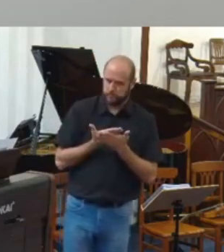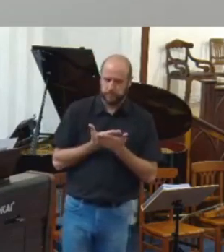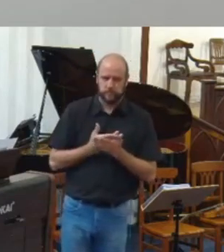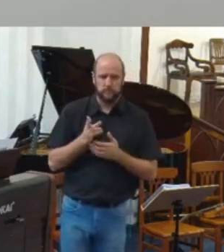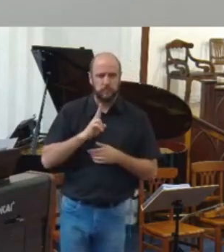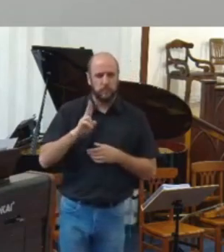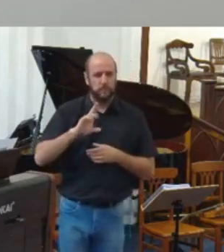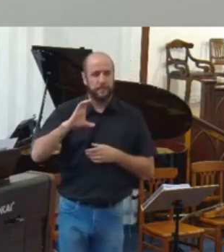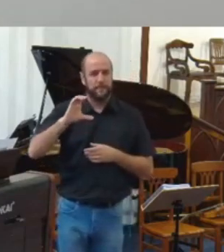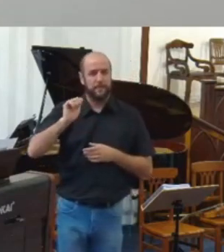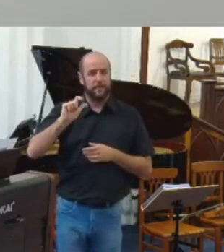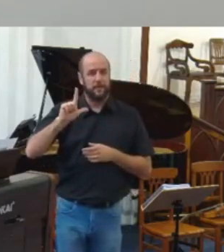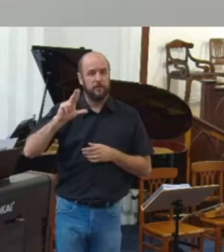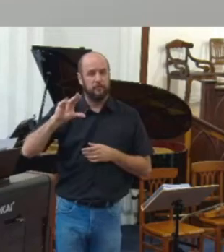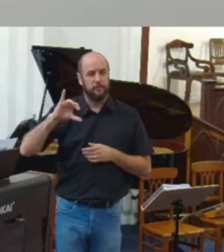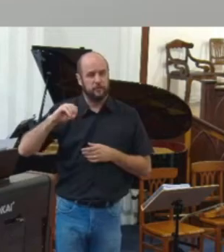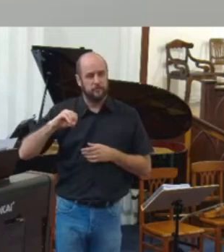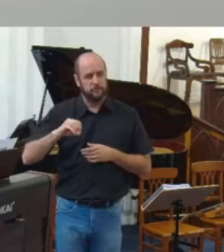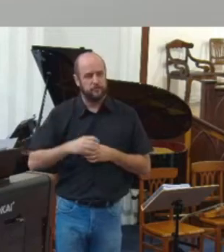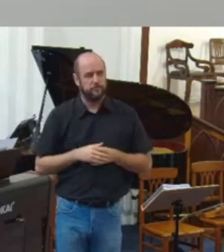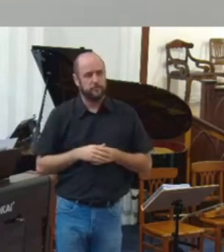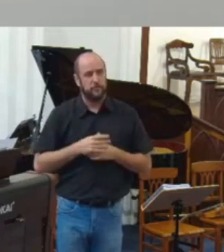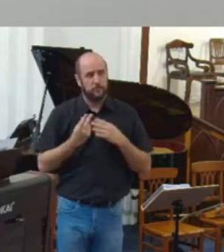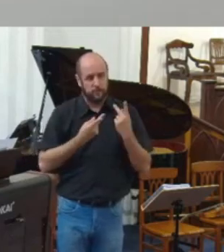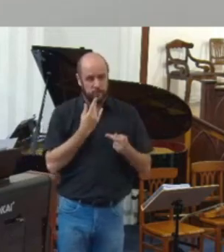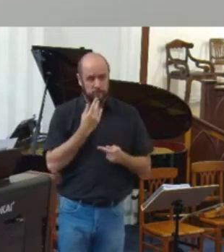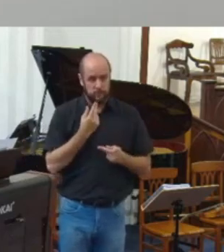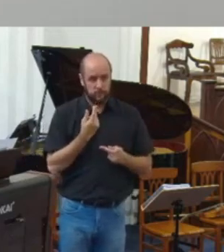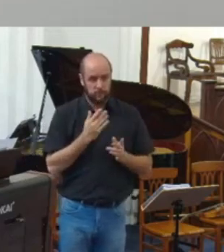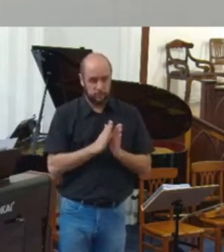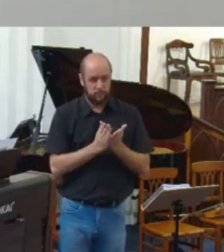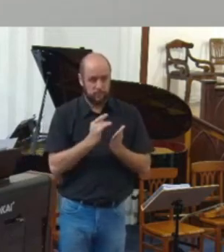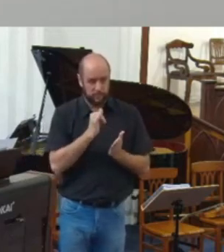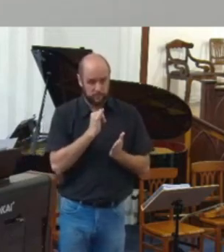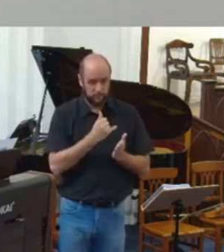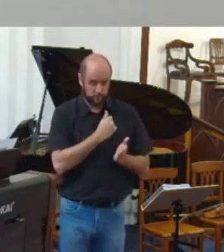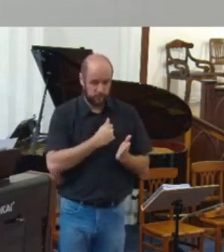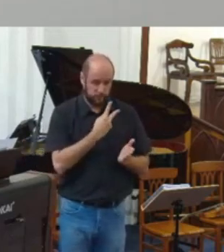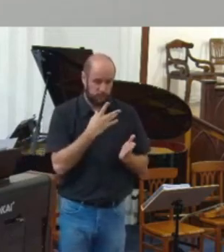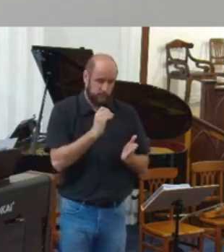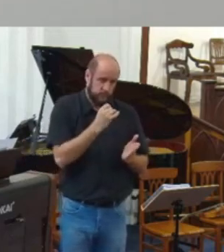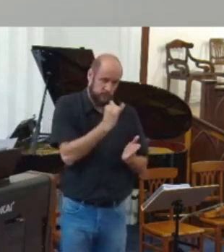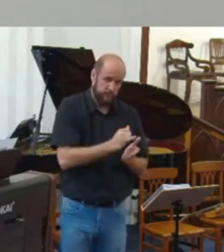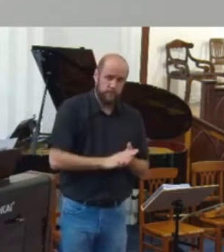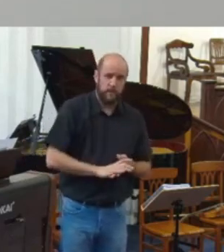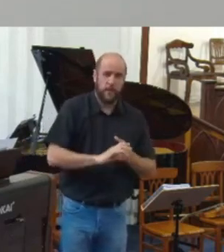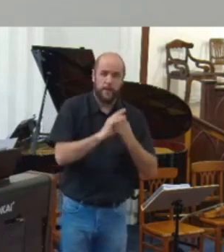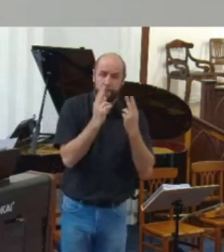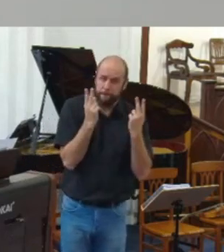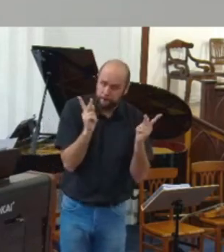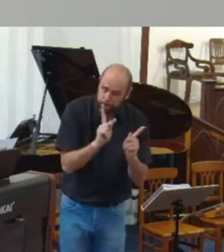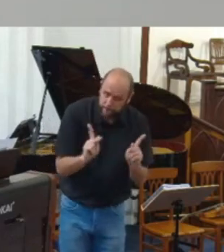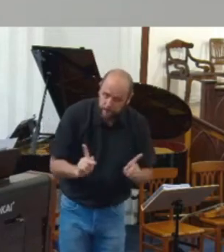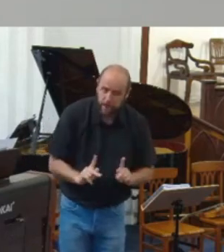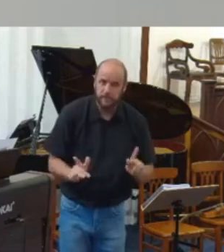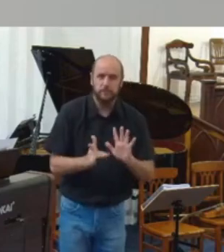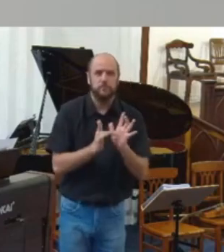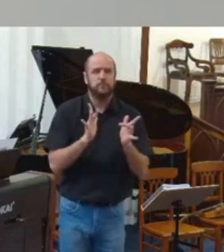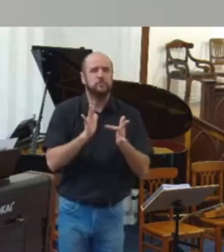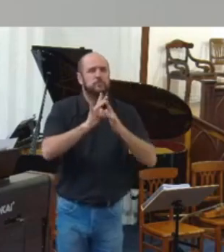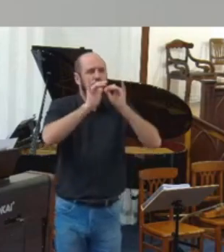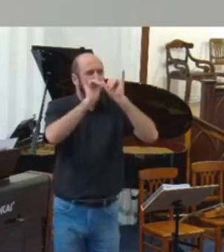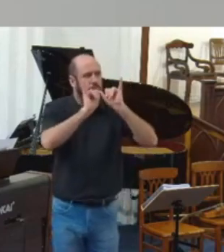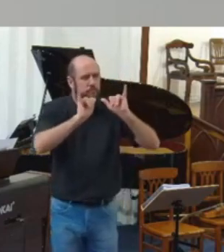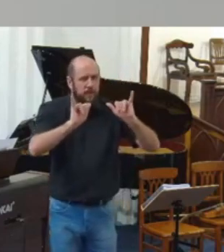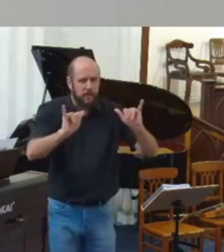é Calvino, comentando sobre João 21, ele diz assim: a paz que Cristo transmite